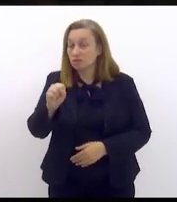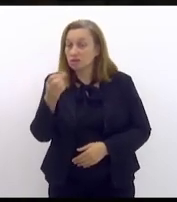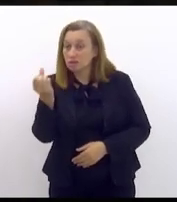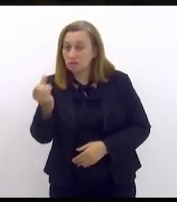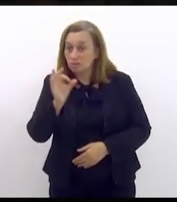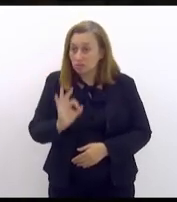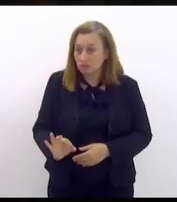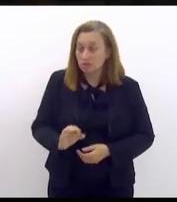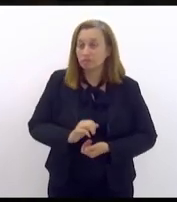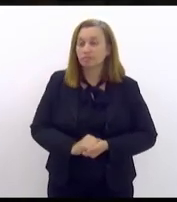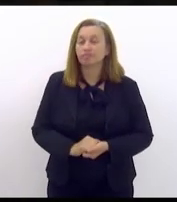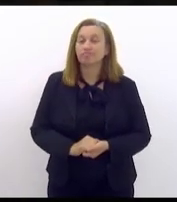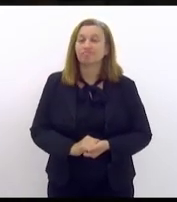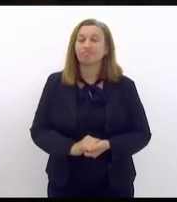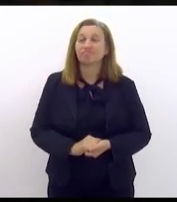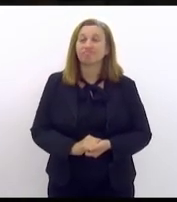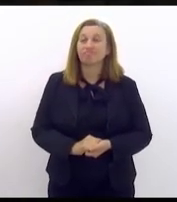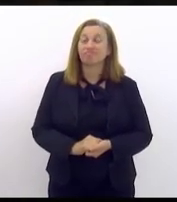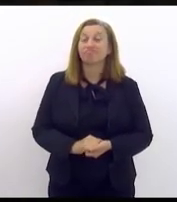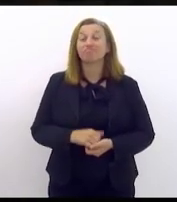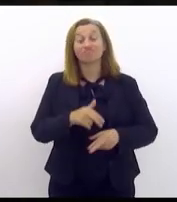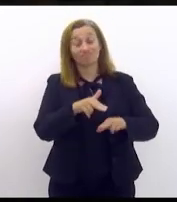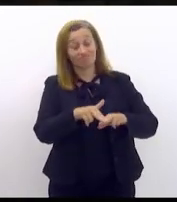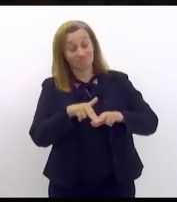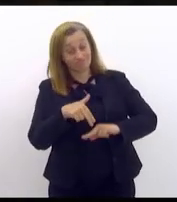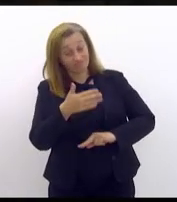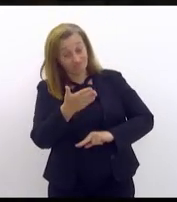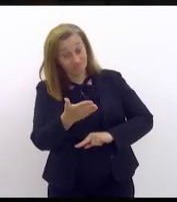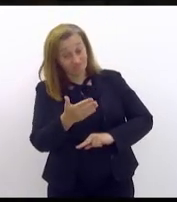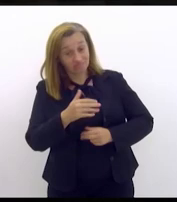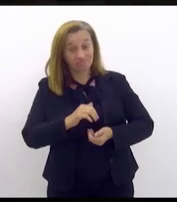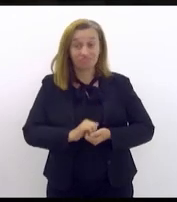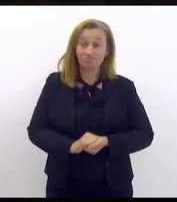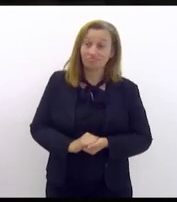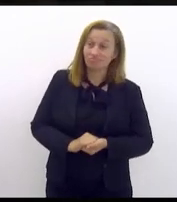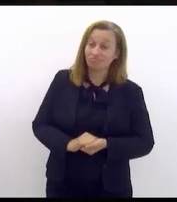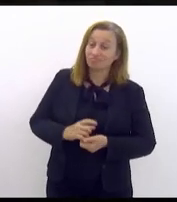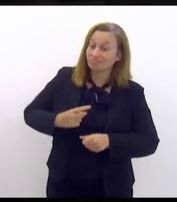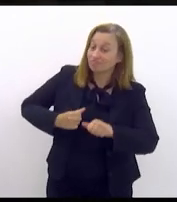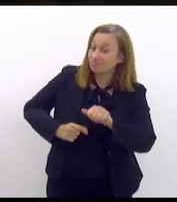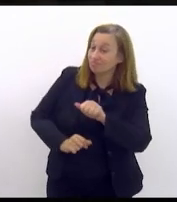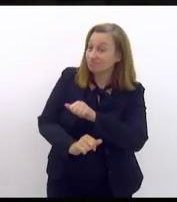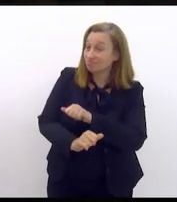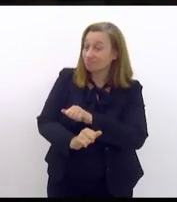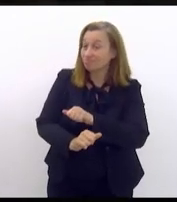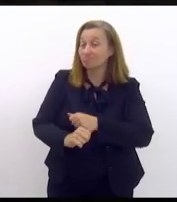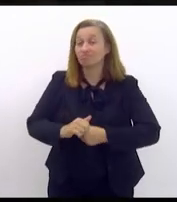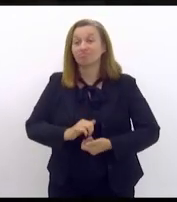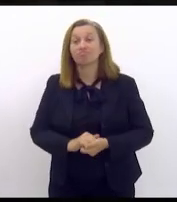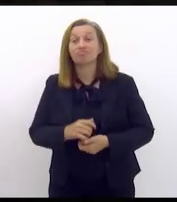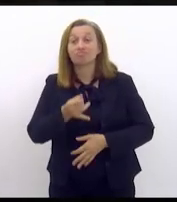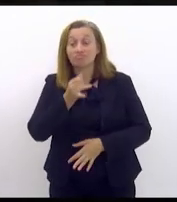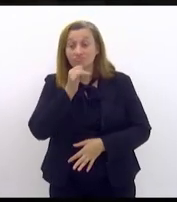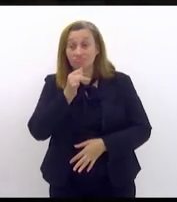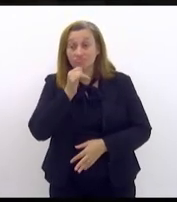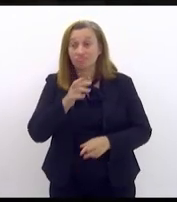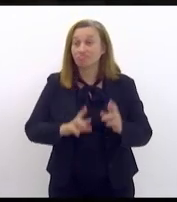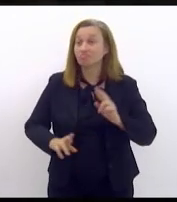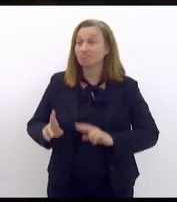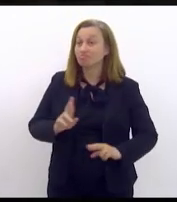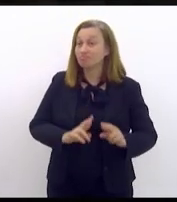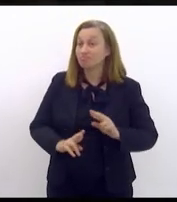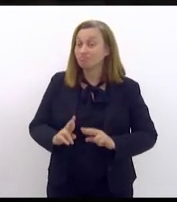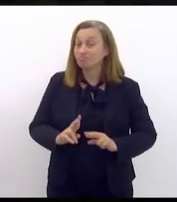13,86%. É nesta função que estão abrigados os investimentos, por exemplo, em relação à promoção